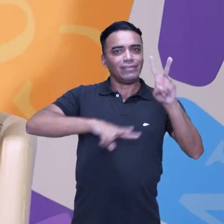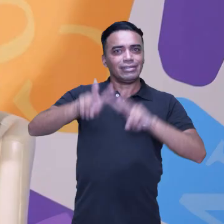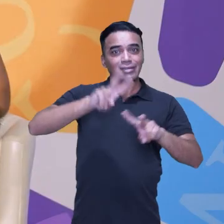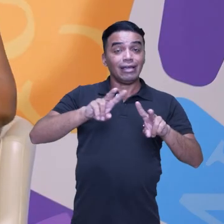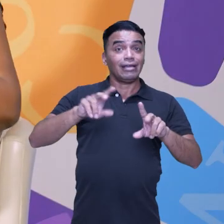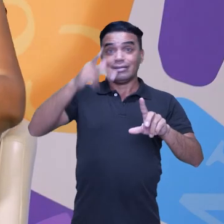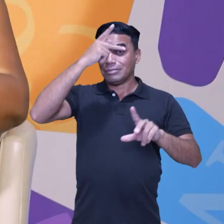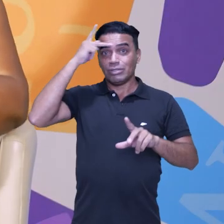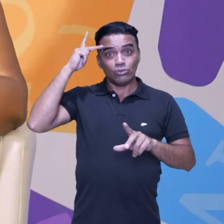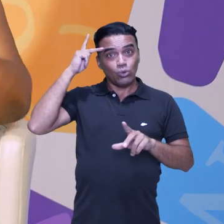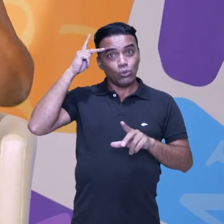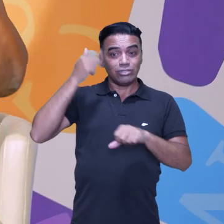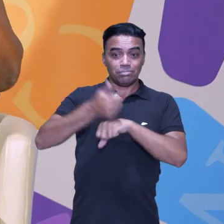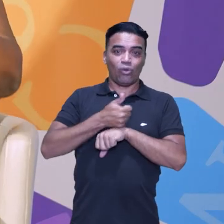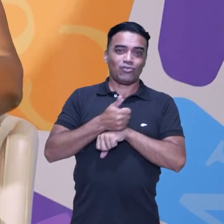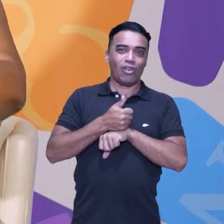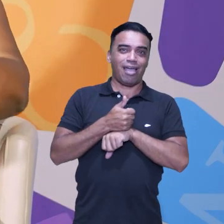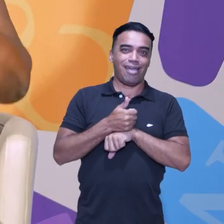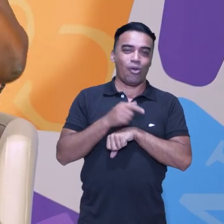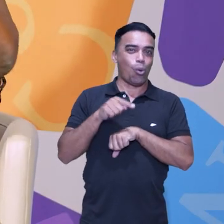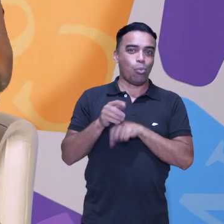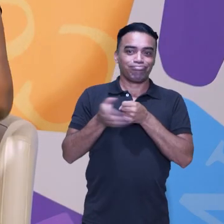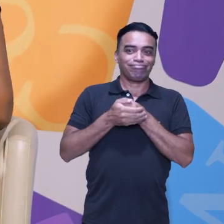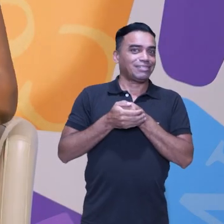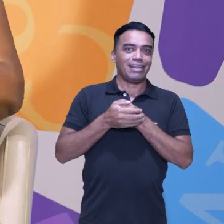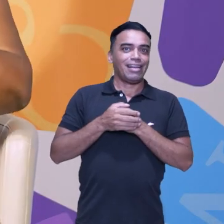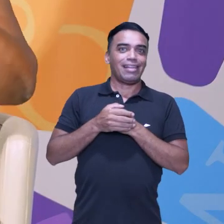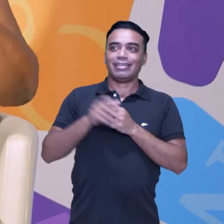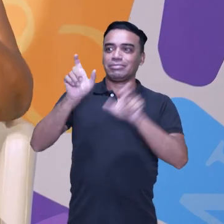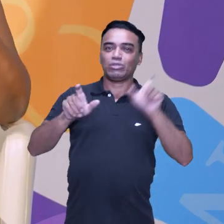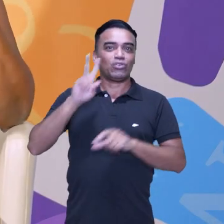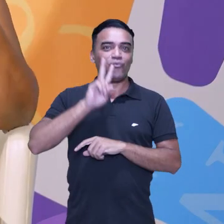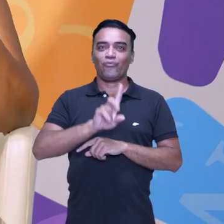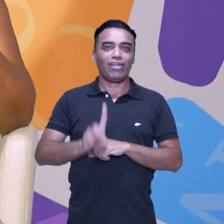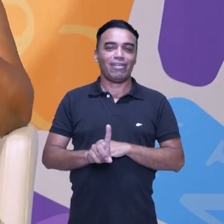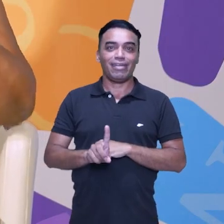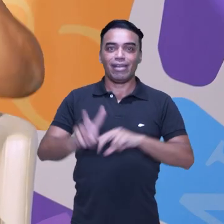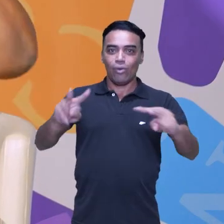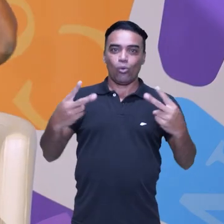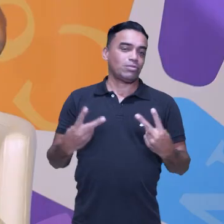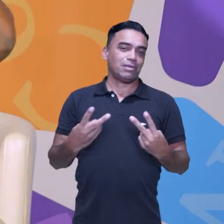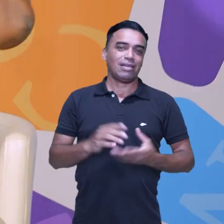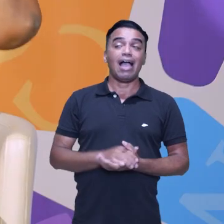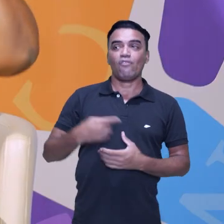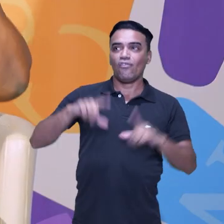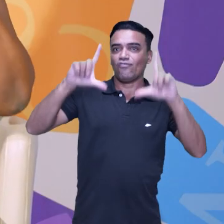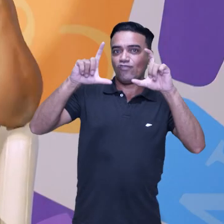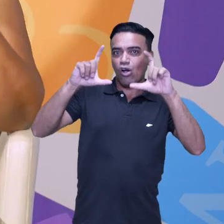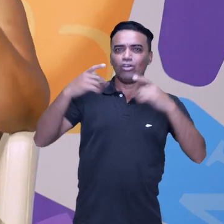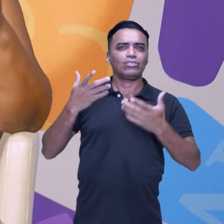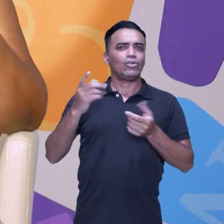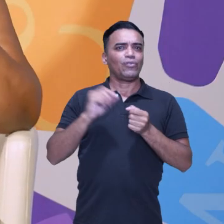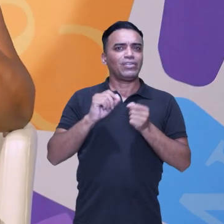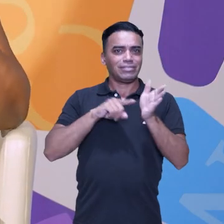desses fotógrafos, né, desses profissionais que estão na nossa cidade, que às vezes nem é conhecida. Vou fazer uma foto. Quando eu fiz